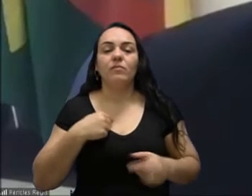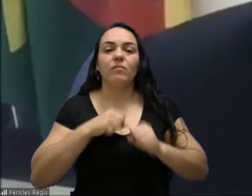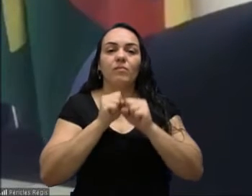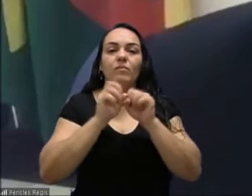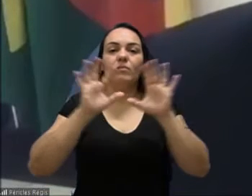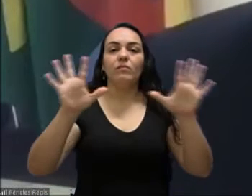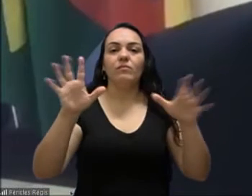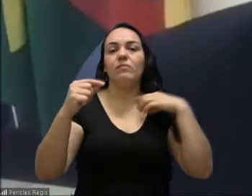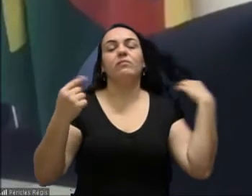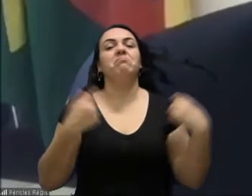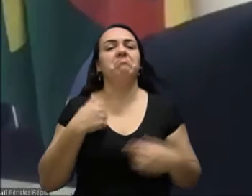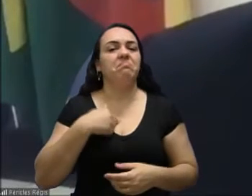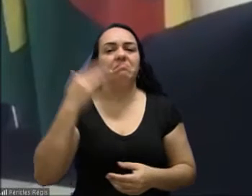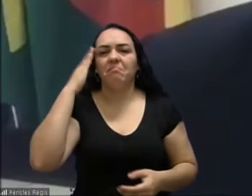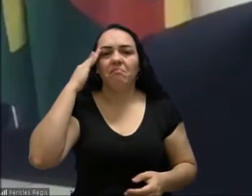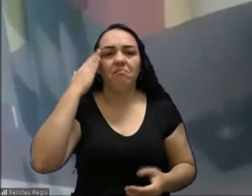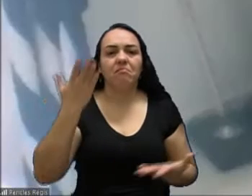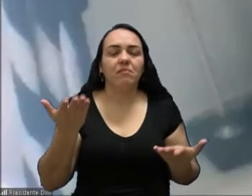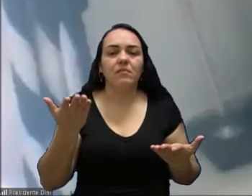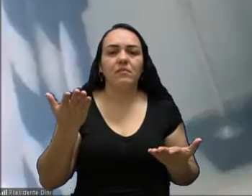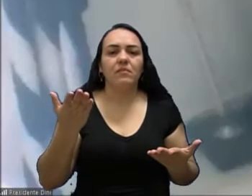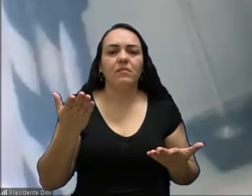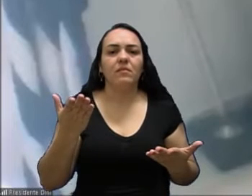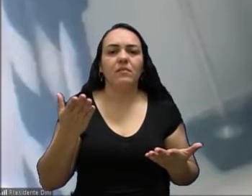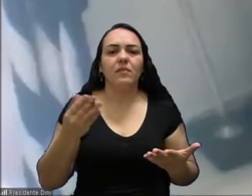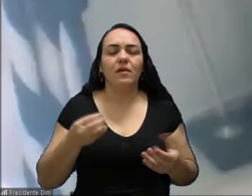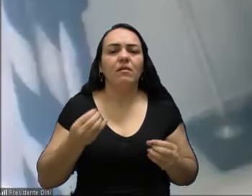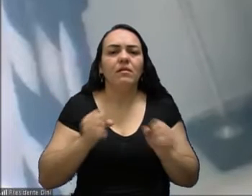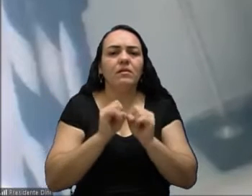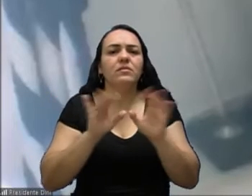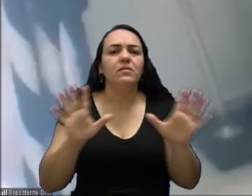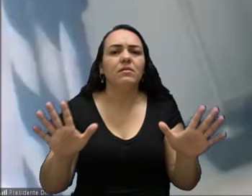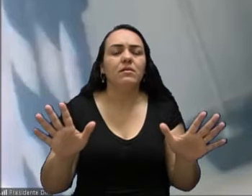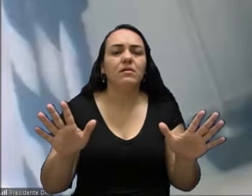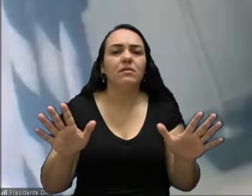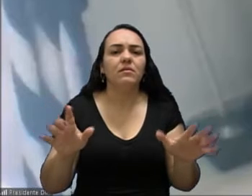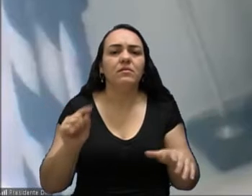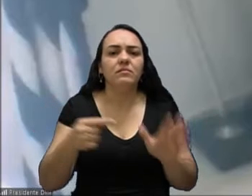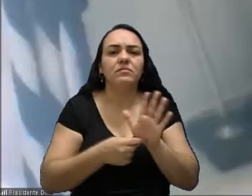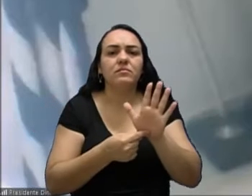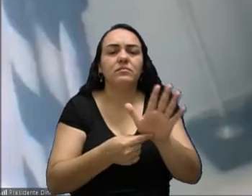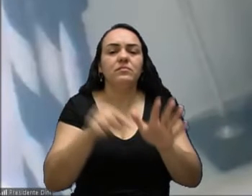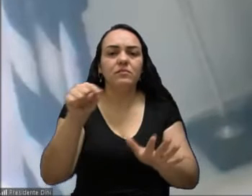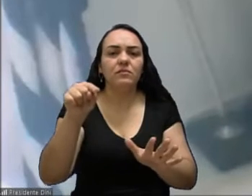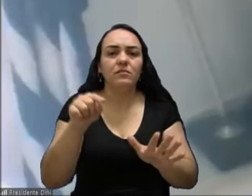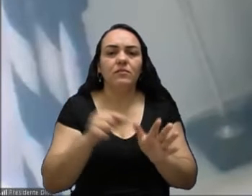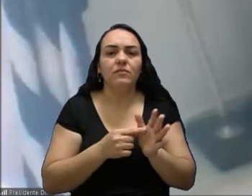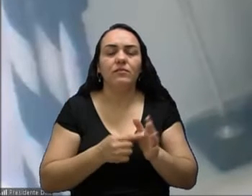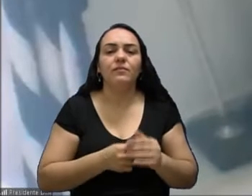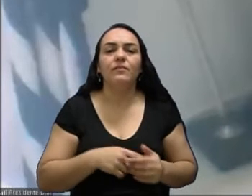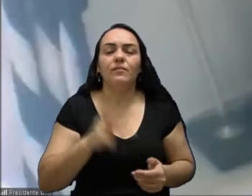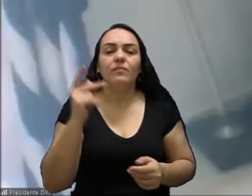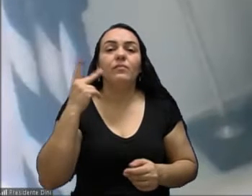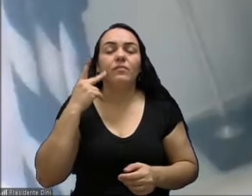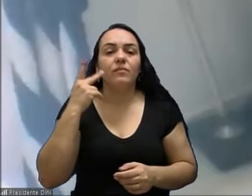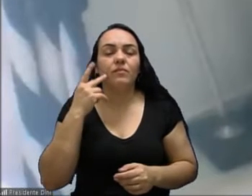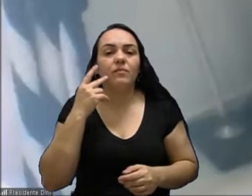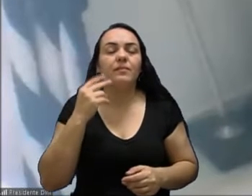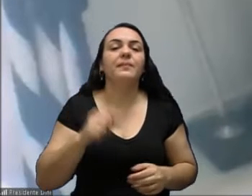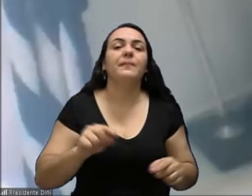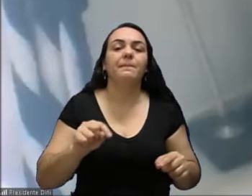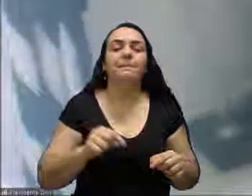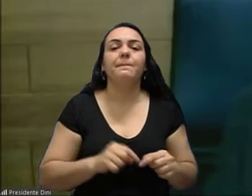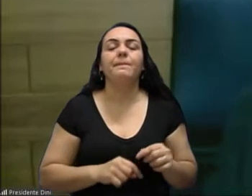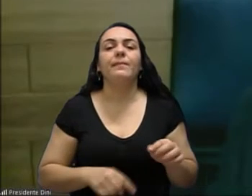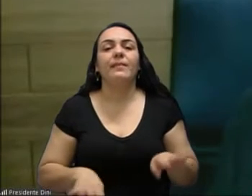nem eu estou entendendo não, não, não eu deixo claro sim você representou o presidente você fez maior